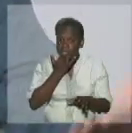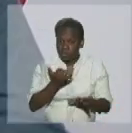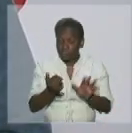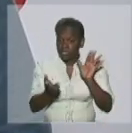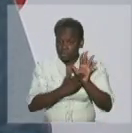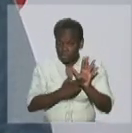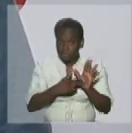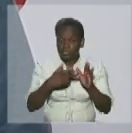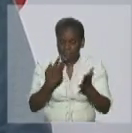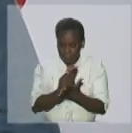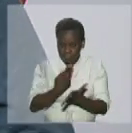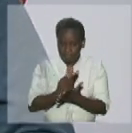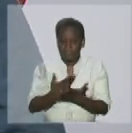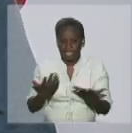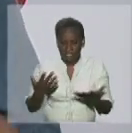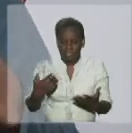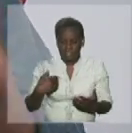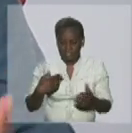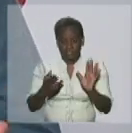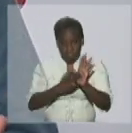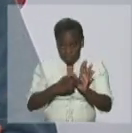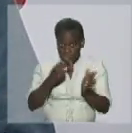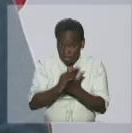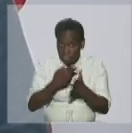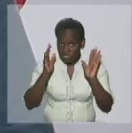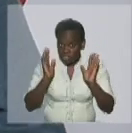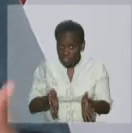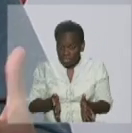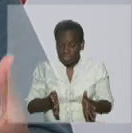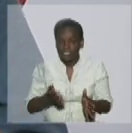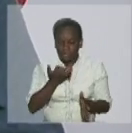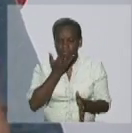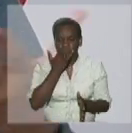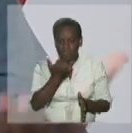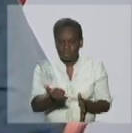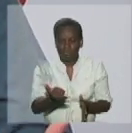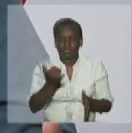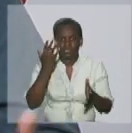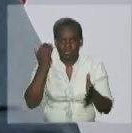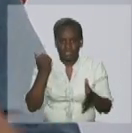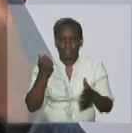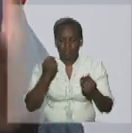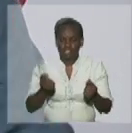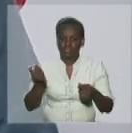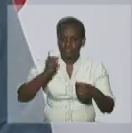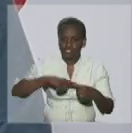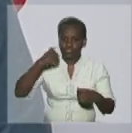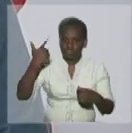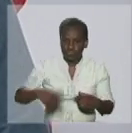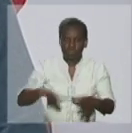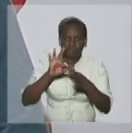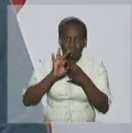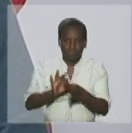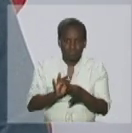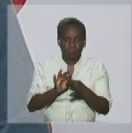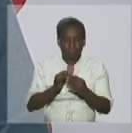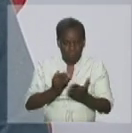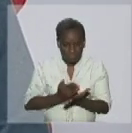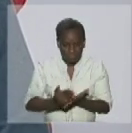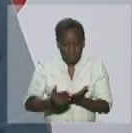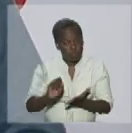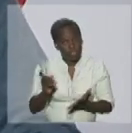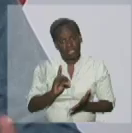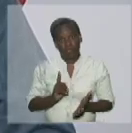perdoa, o outro assume o erro. E agora que a gente assumiu o erro e eu perdoo você, a gente pode construir uma nova relação a partir